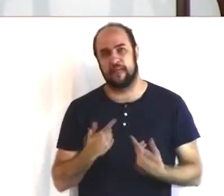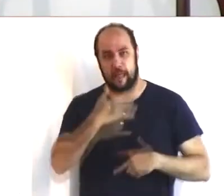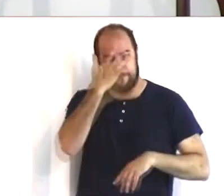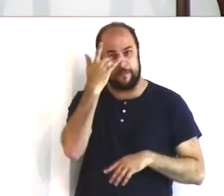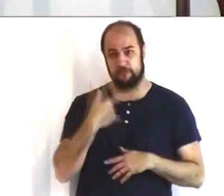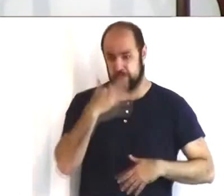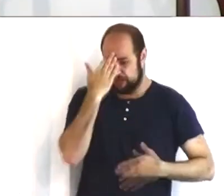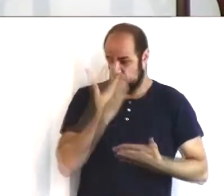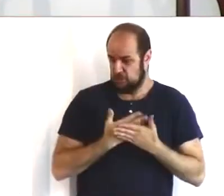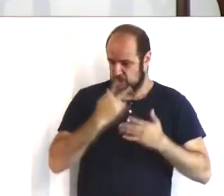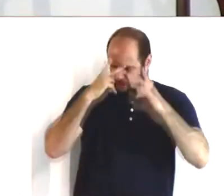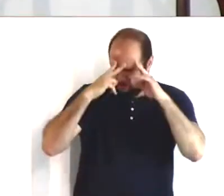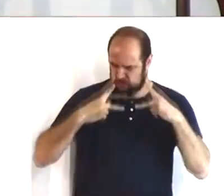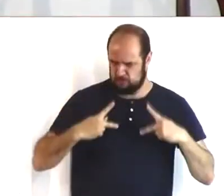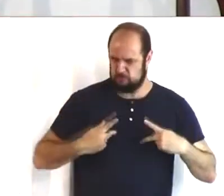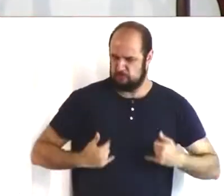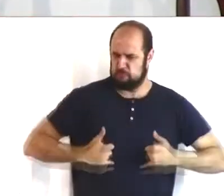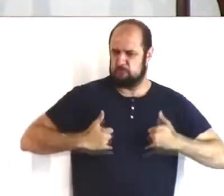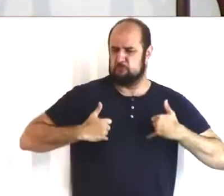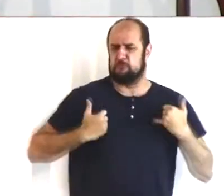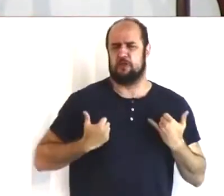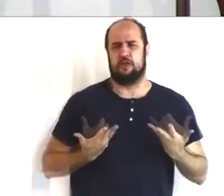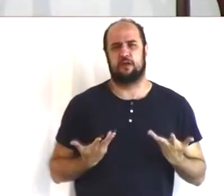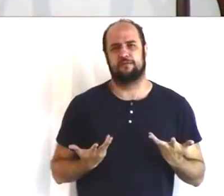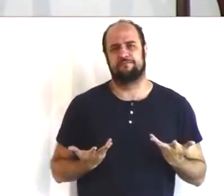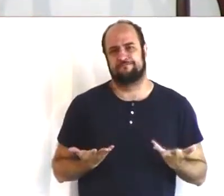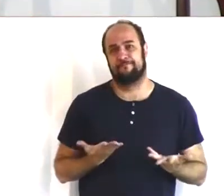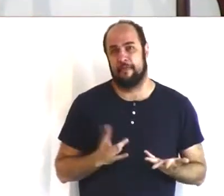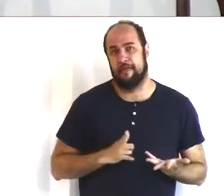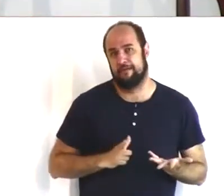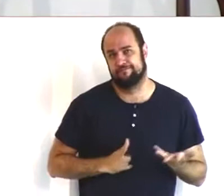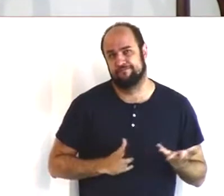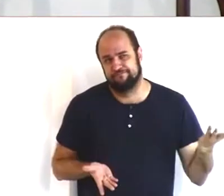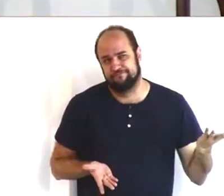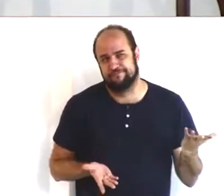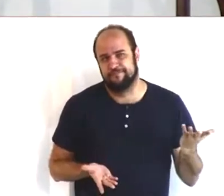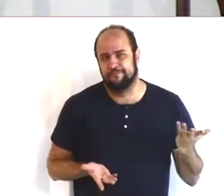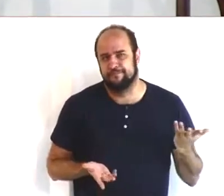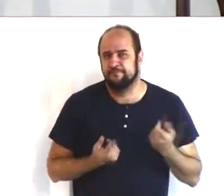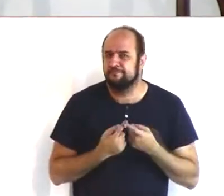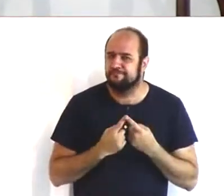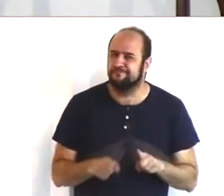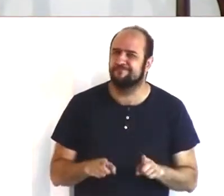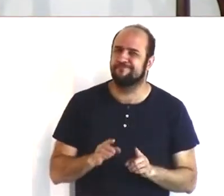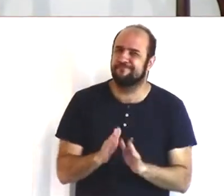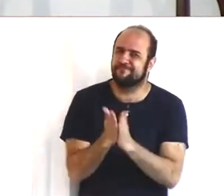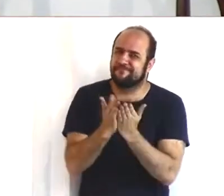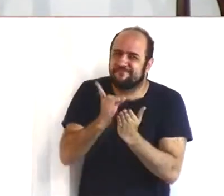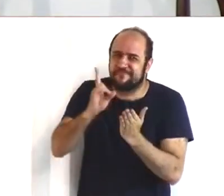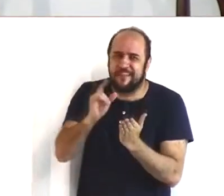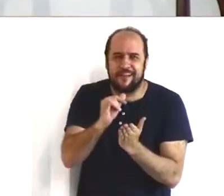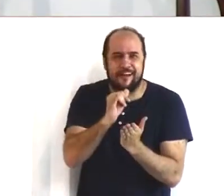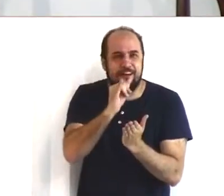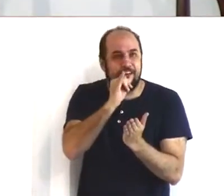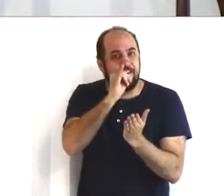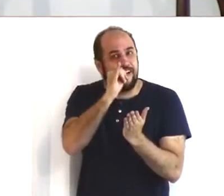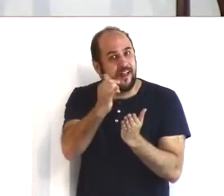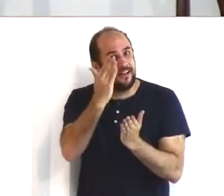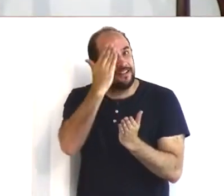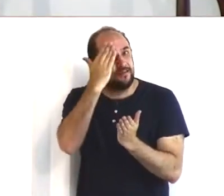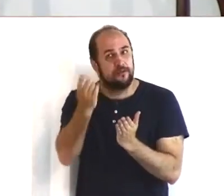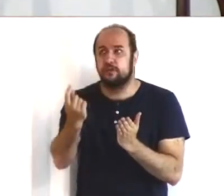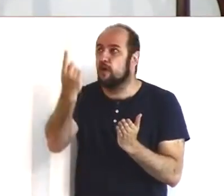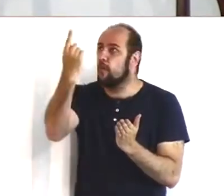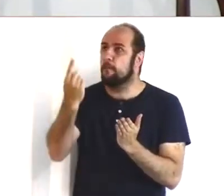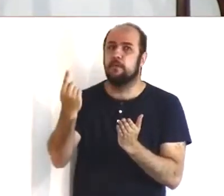se enganar, quem se ache, não falta. Mas a palavra de Deus parece nos mostrar que só tem uma sabedoria,